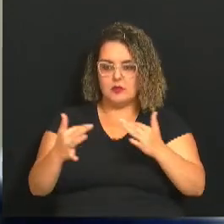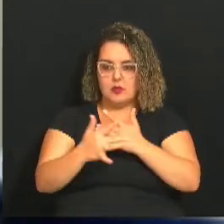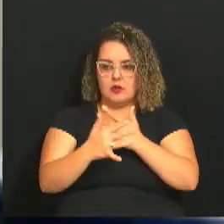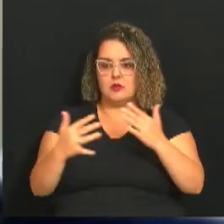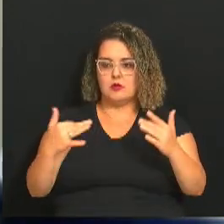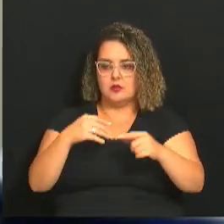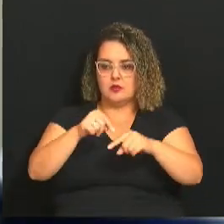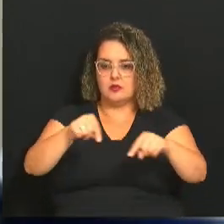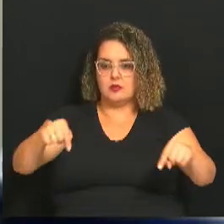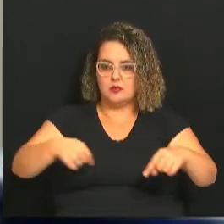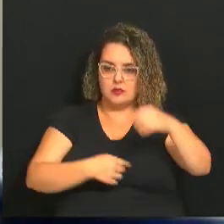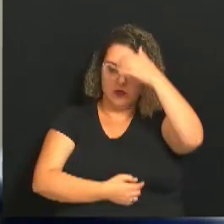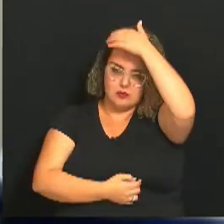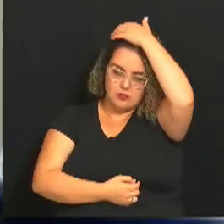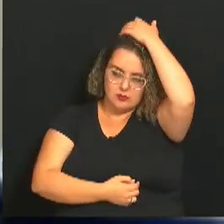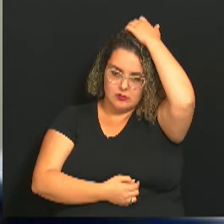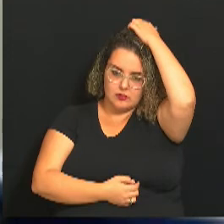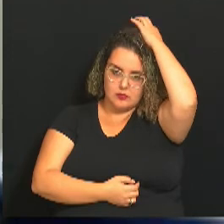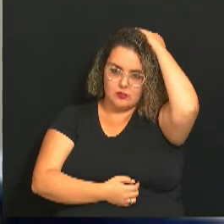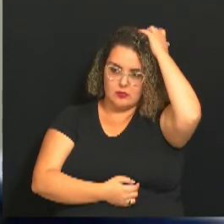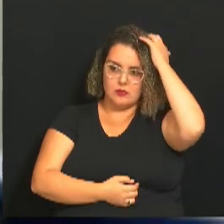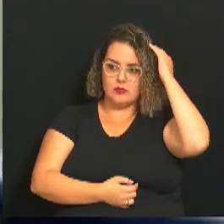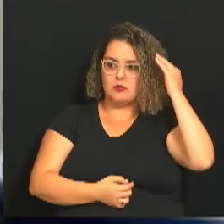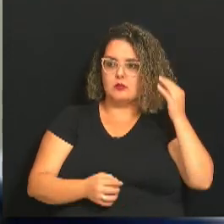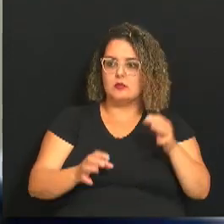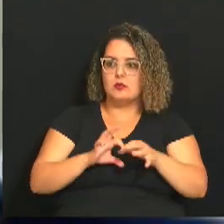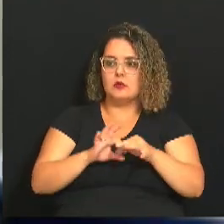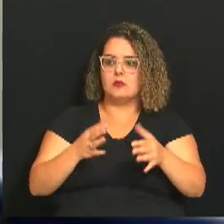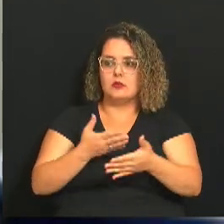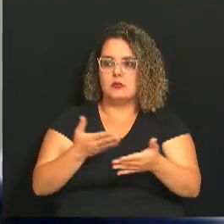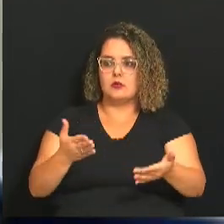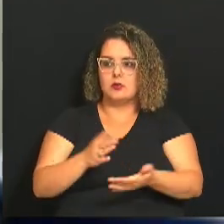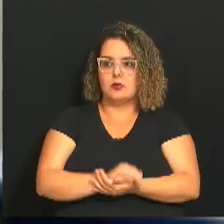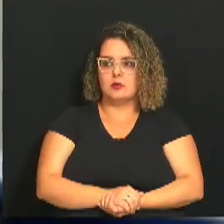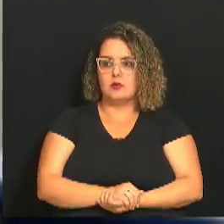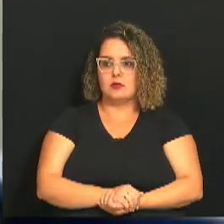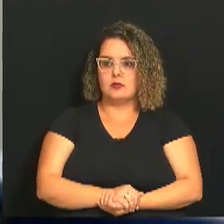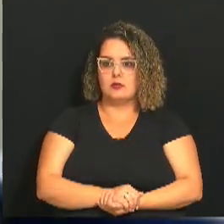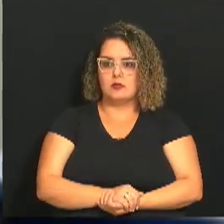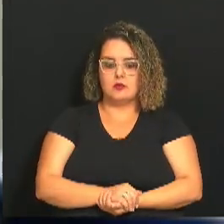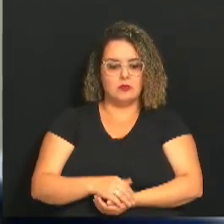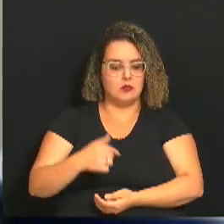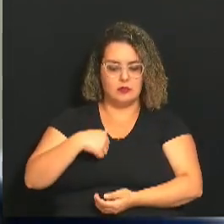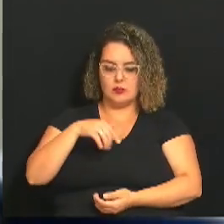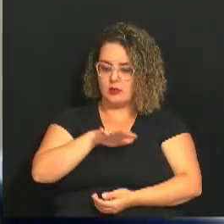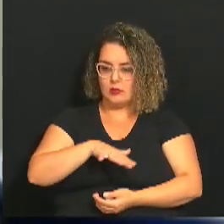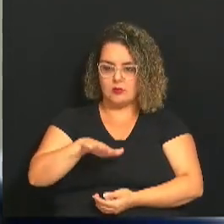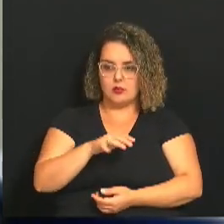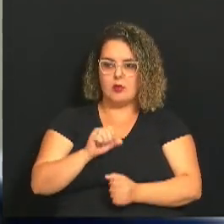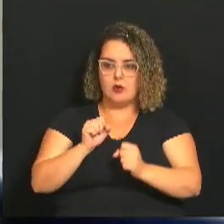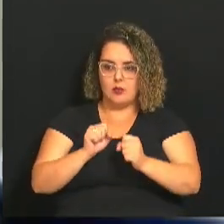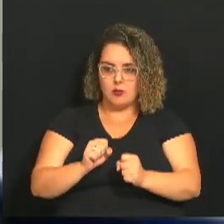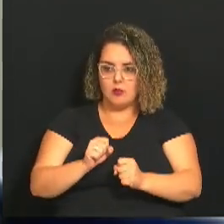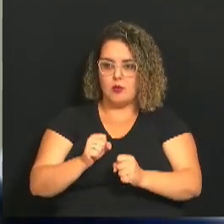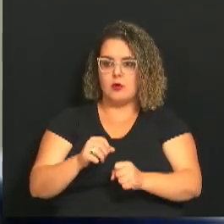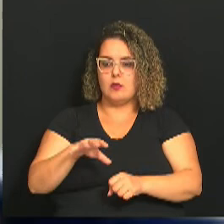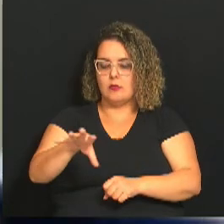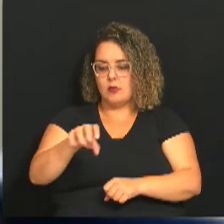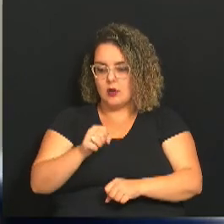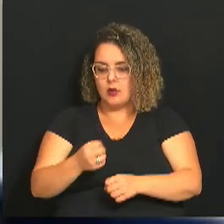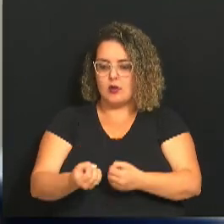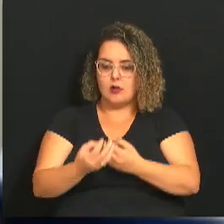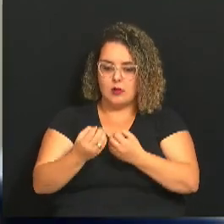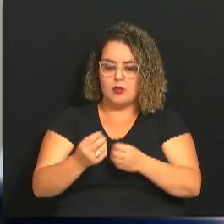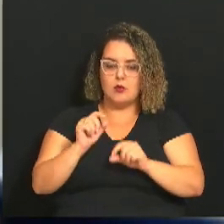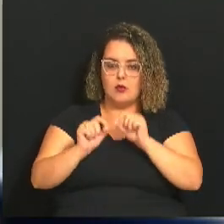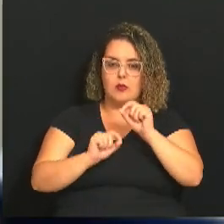né? E a gente está aqui à disposição de vocês, mesmo que não seja a minha área, eu posso lá pegar informações, ver com quem que